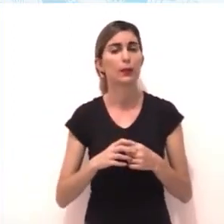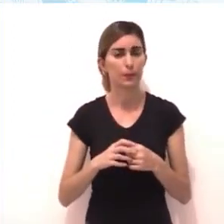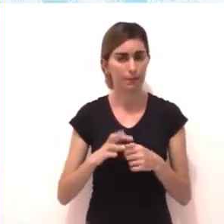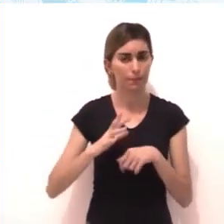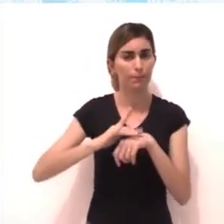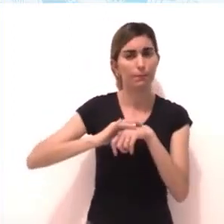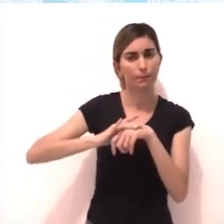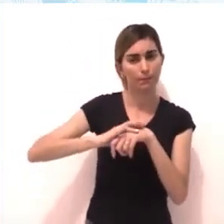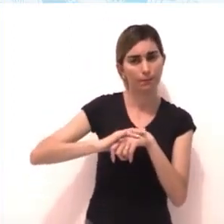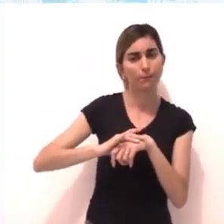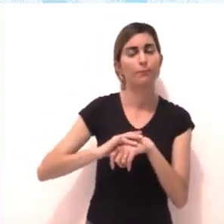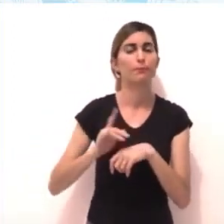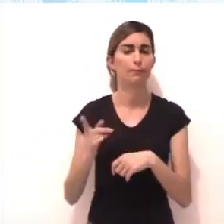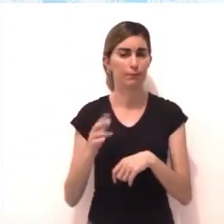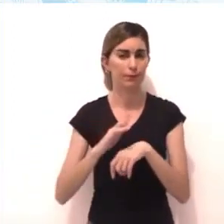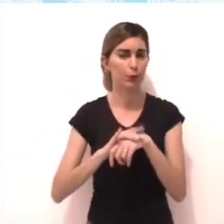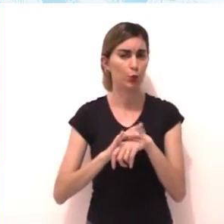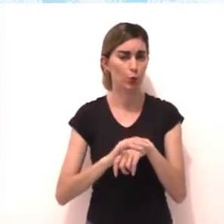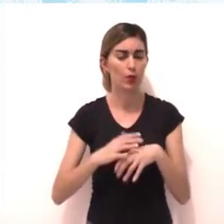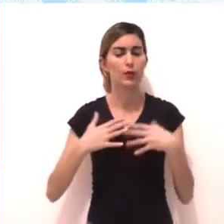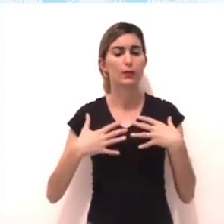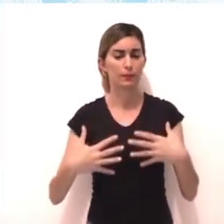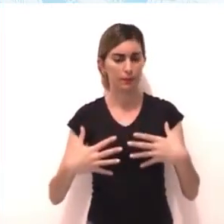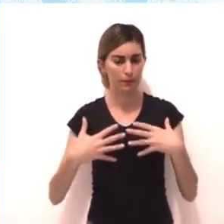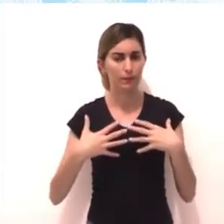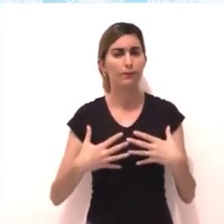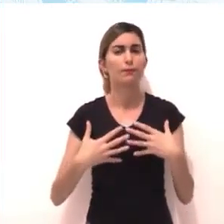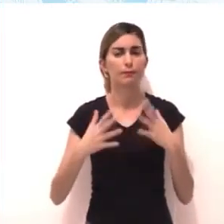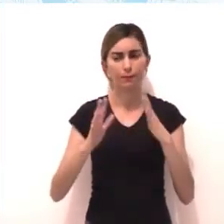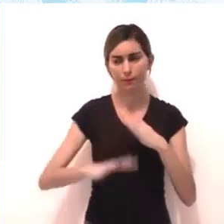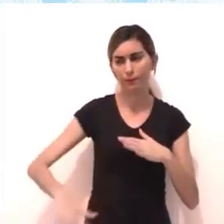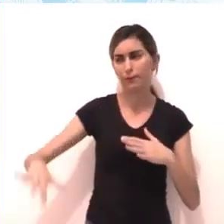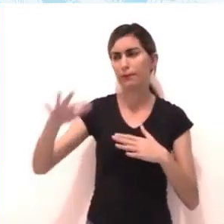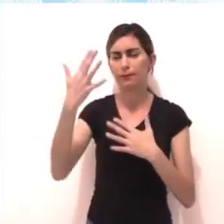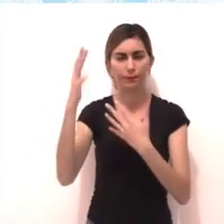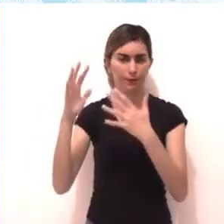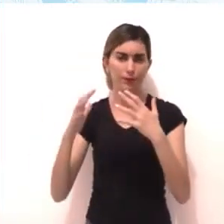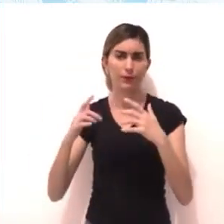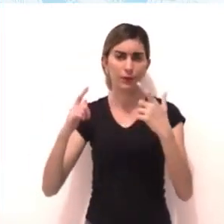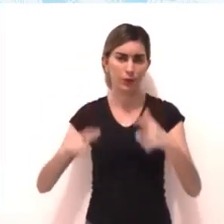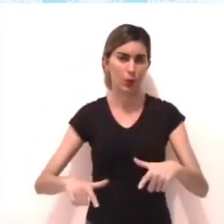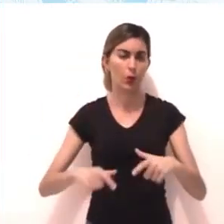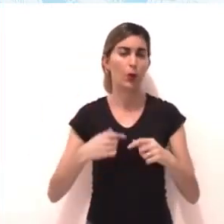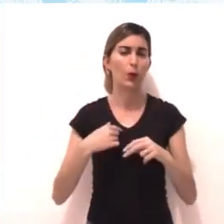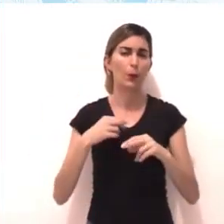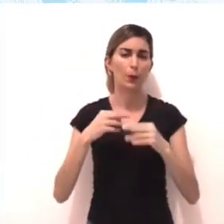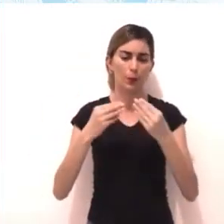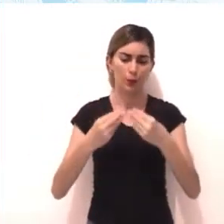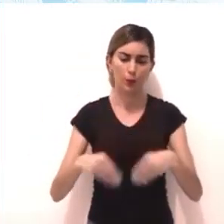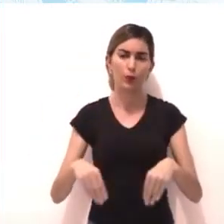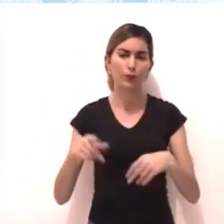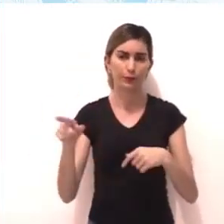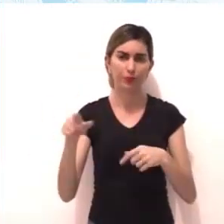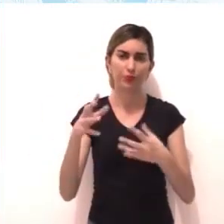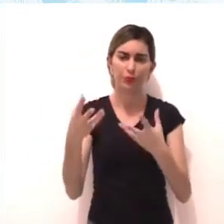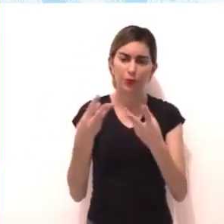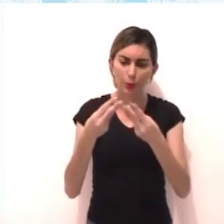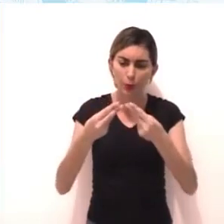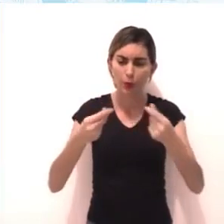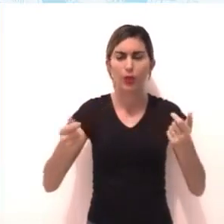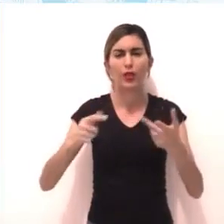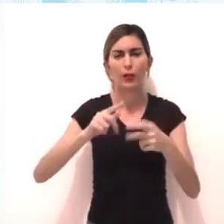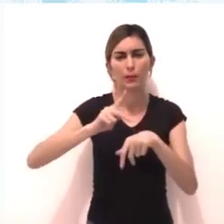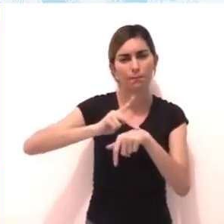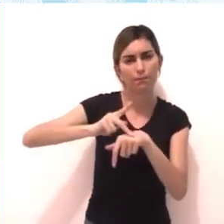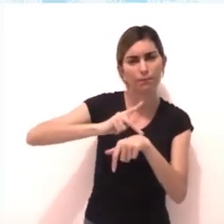Pneumoconiose dos carvoeiros. É uma doença pulmonar ambiental que resulta da inalação de poeira, de carvão